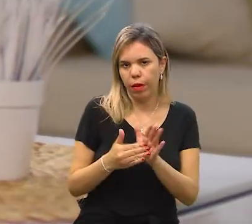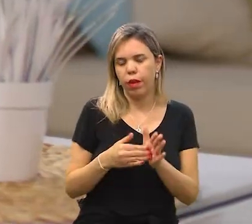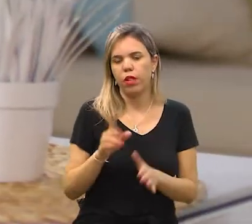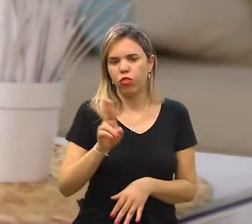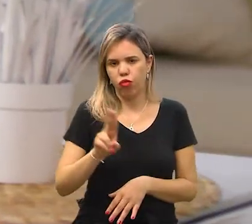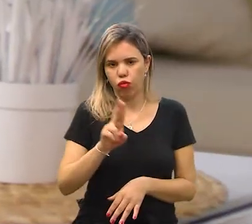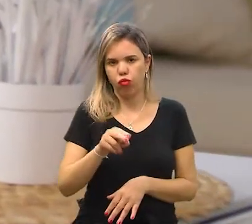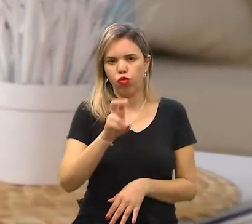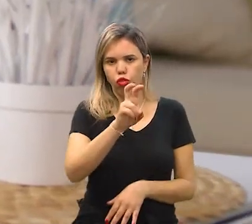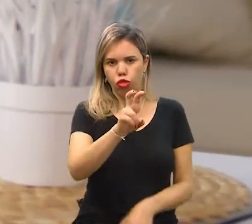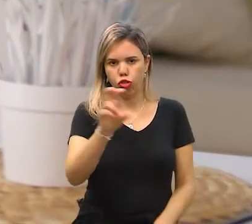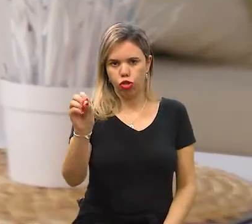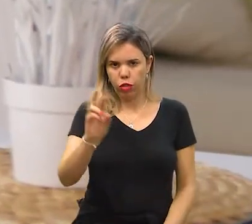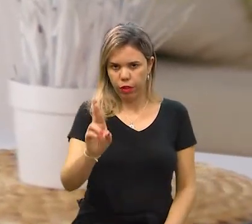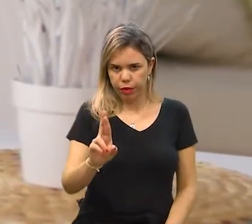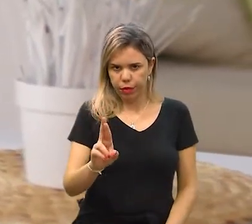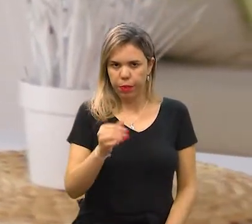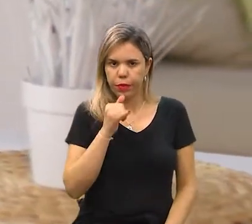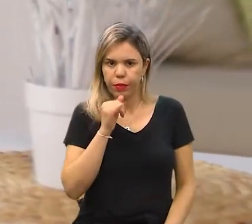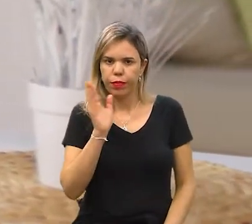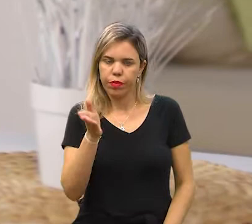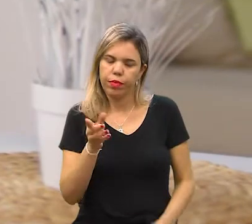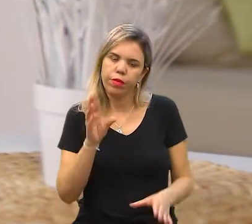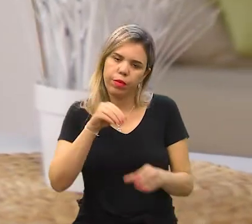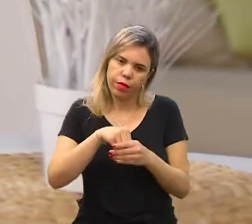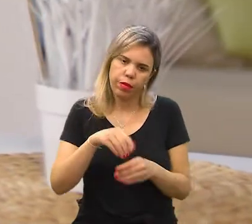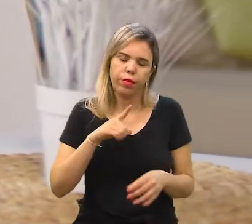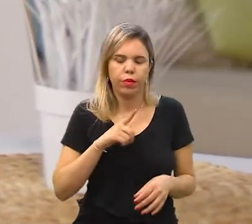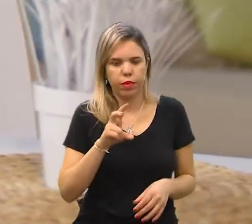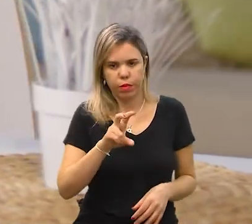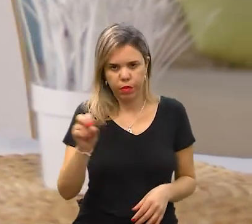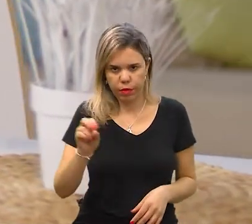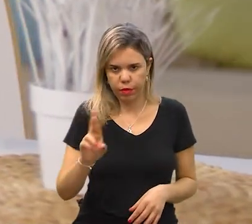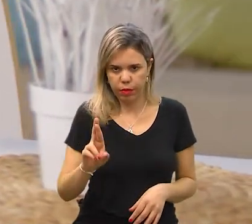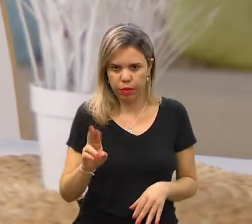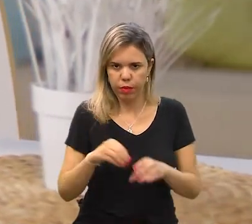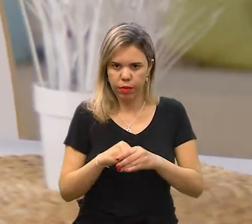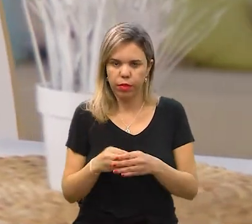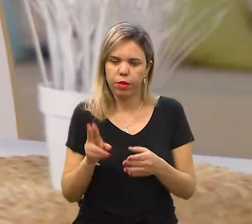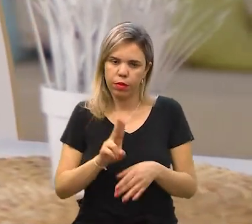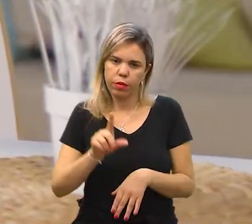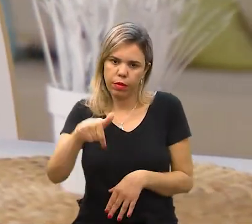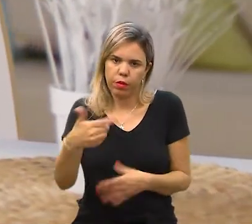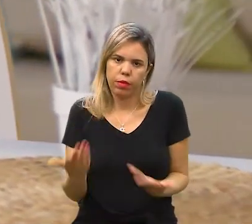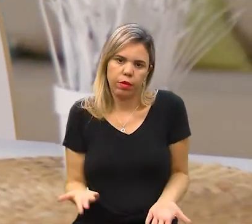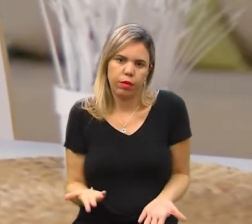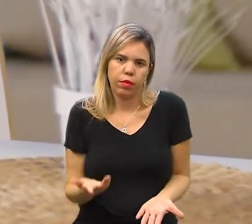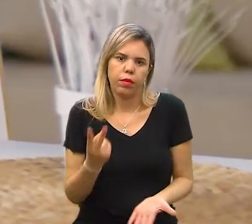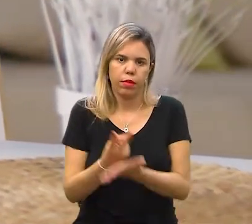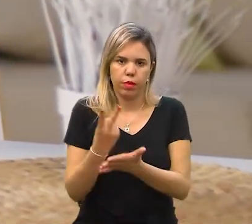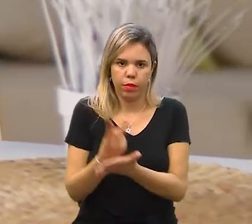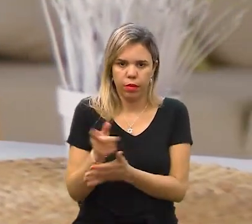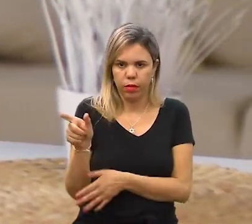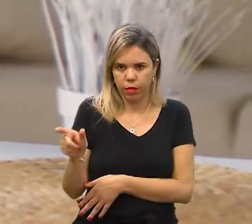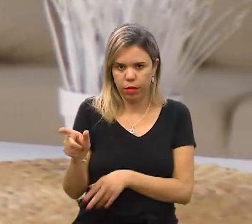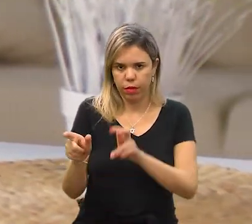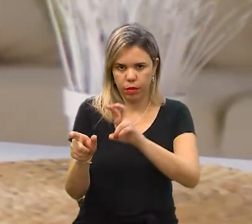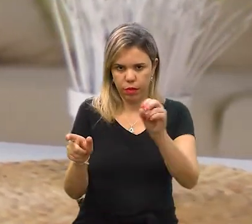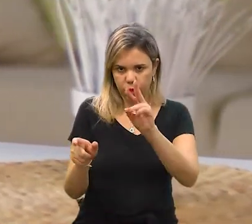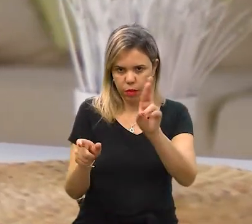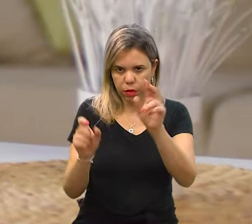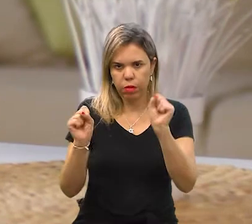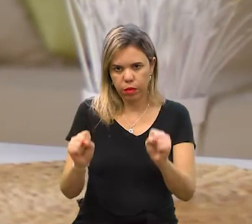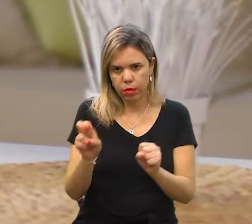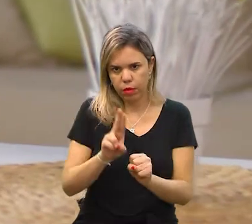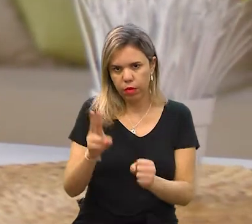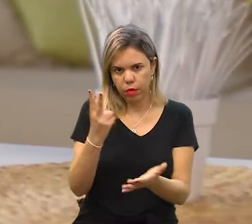você já utilizou R$ 500, você ainda tem de saldo disponível R$ 500. Então, esse mesmo R$ 500 também